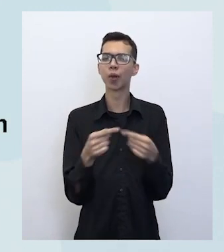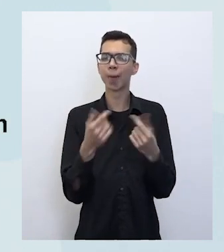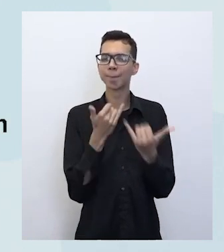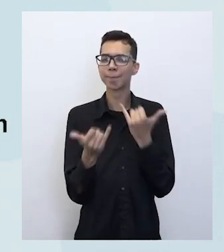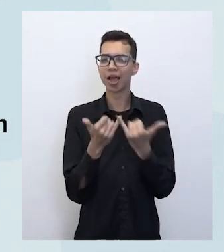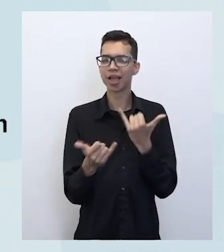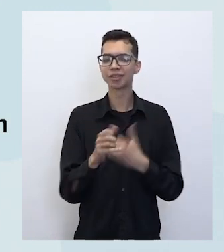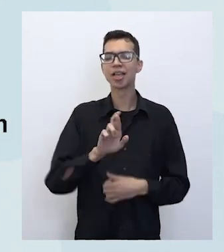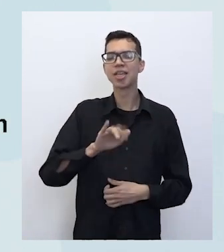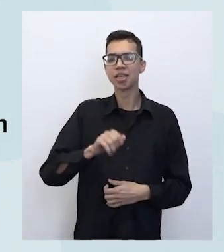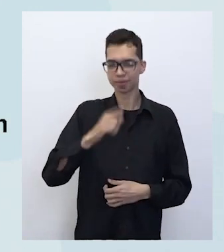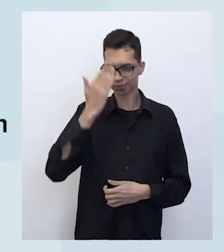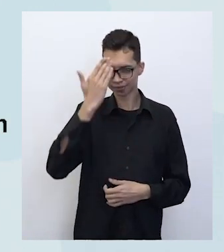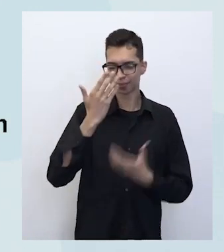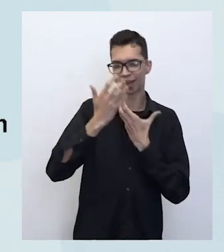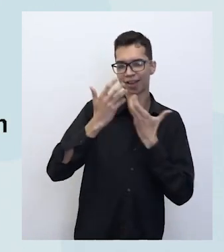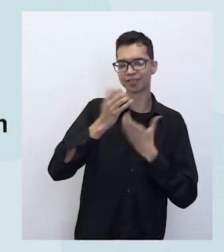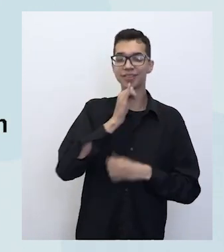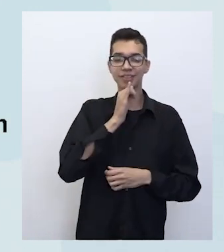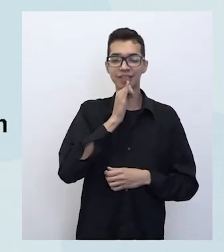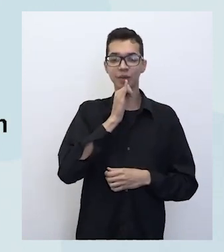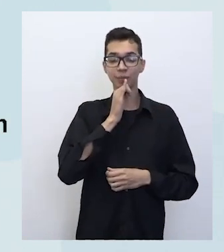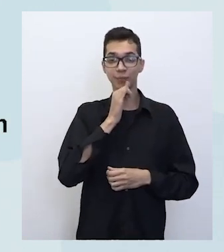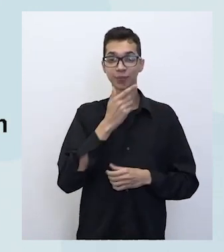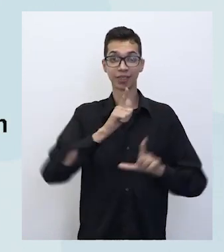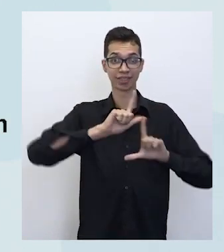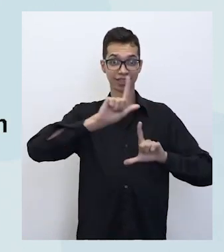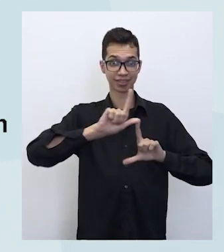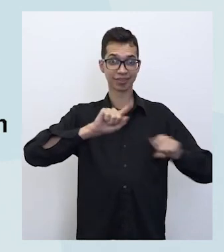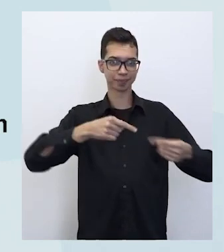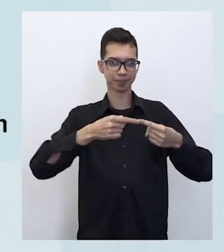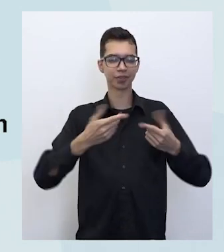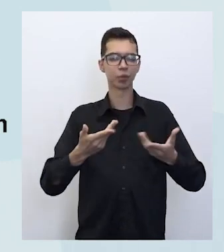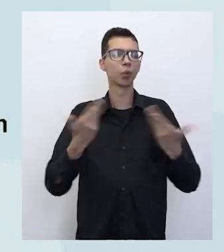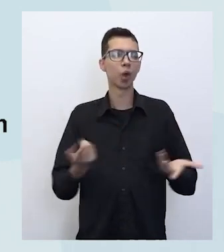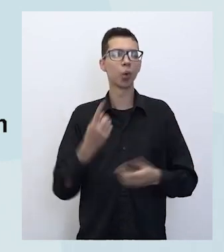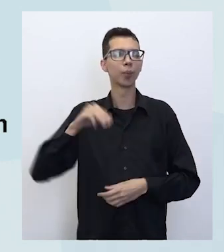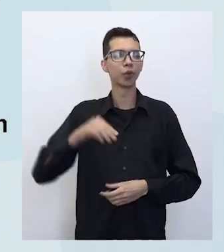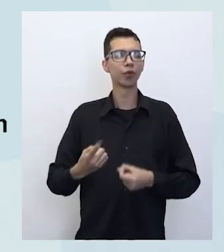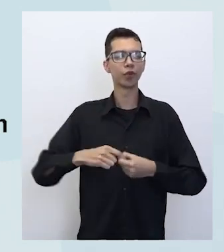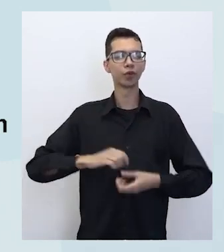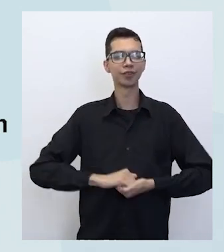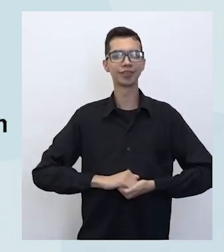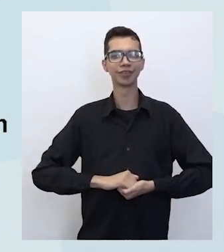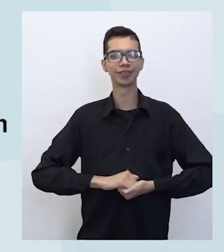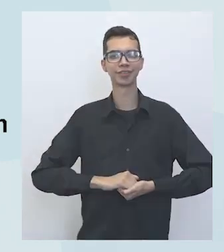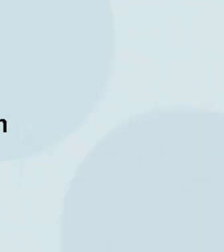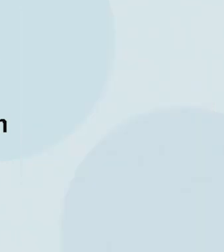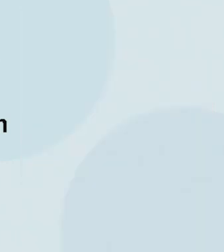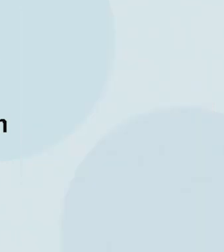fala de rima do ritmo, né, que é uma cantiga, lembrem-se. Para esta resposta, um minutinho e já voltamos.